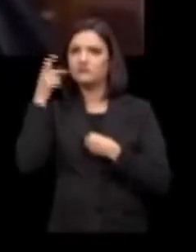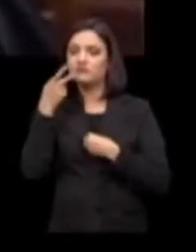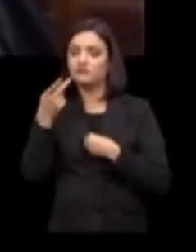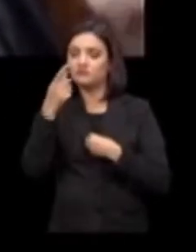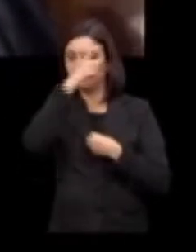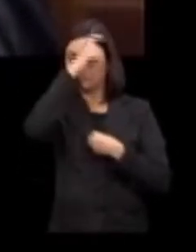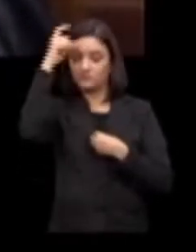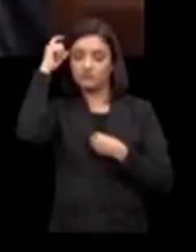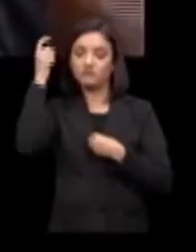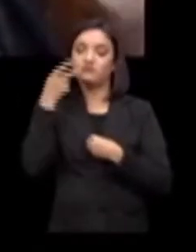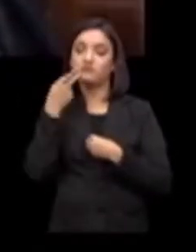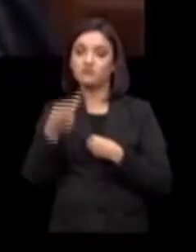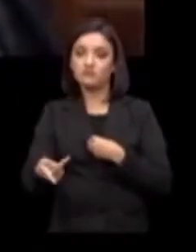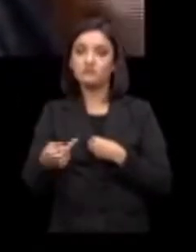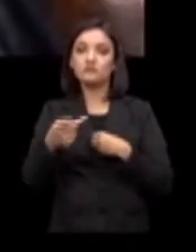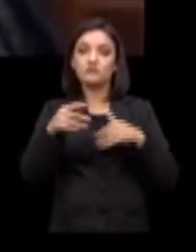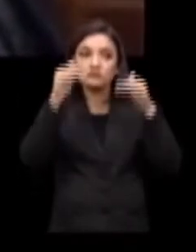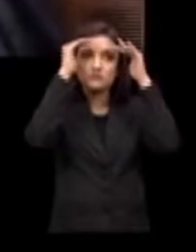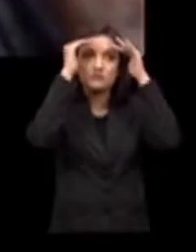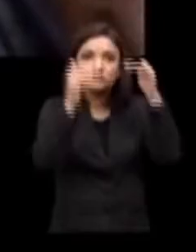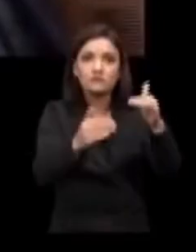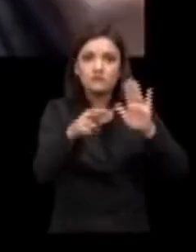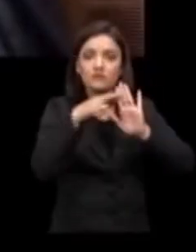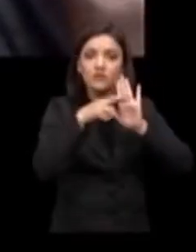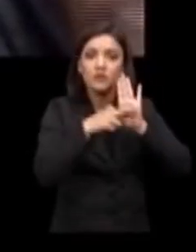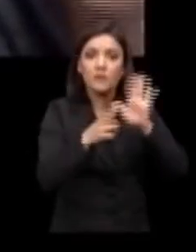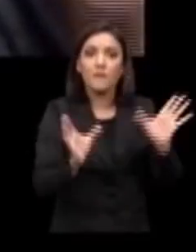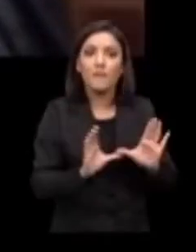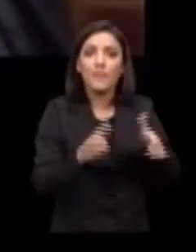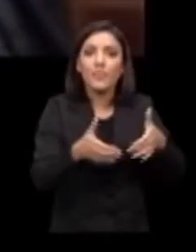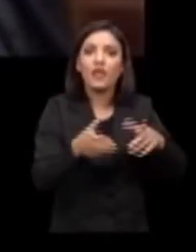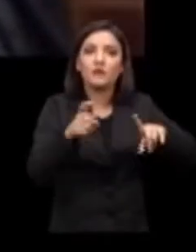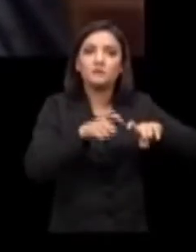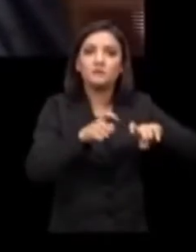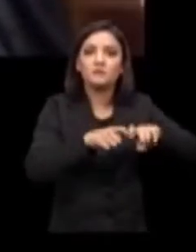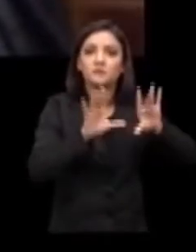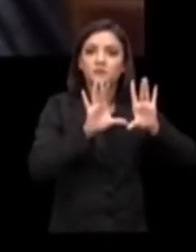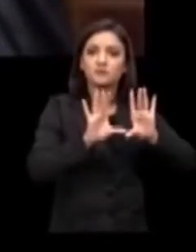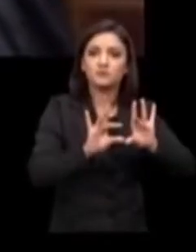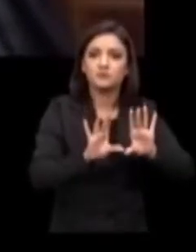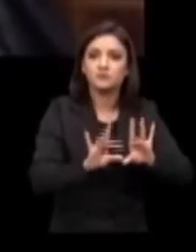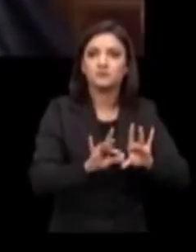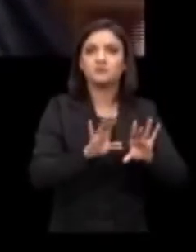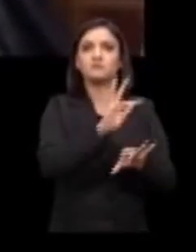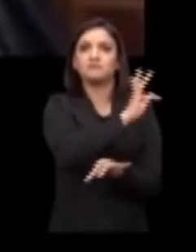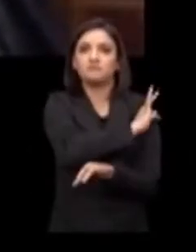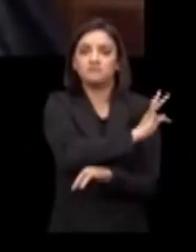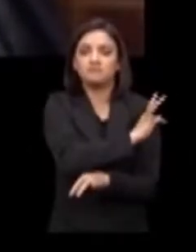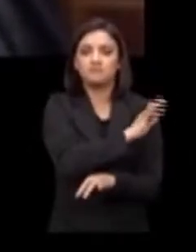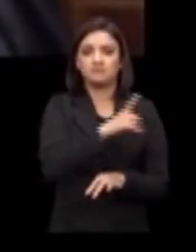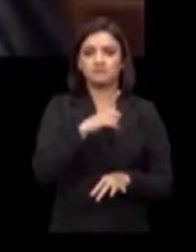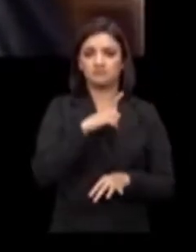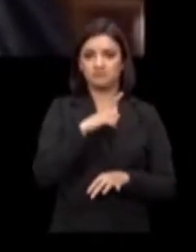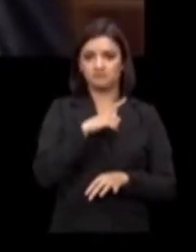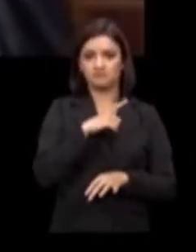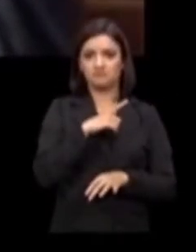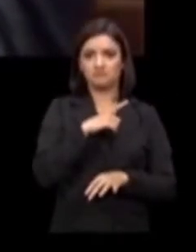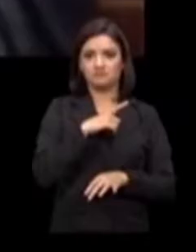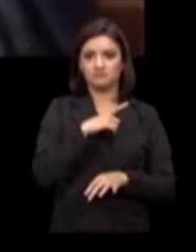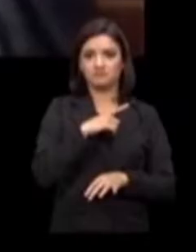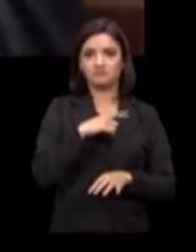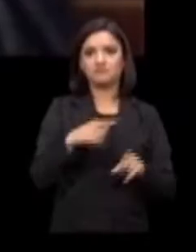técnicos, em especial aqueles decorrentes de normas e critérios científicos e aplicáveis à matéria, entre elas